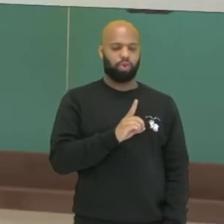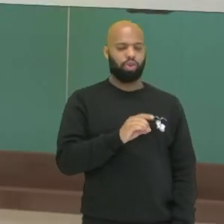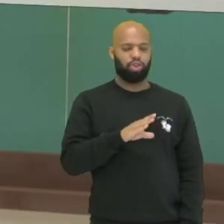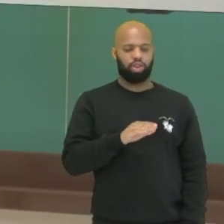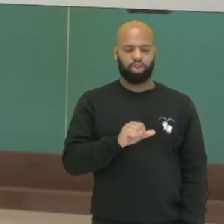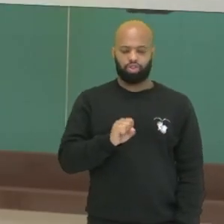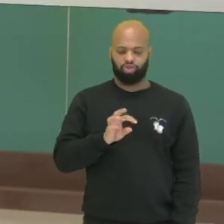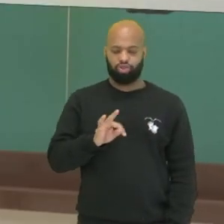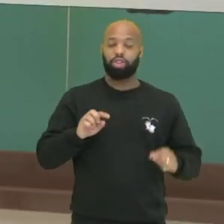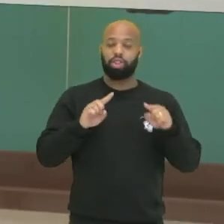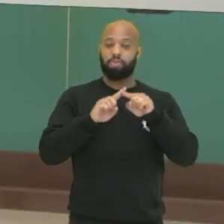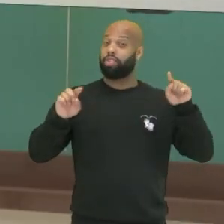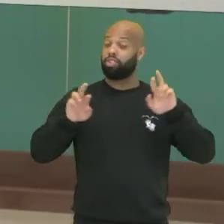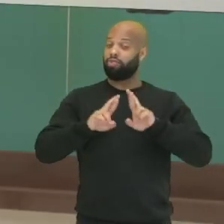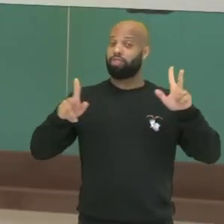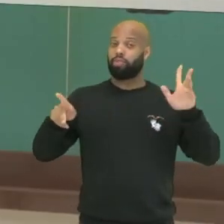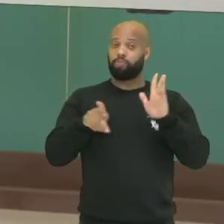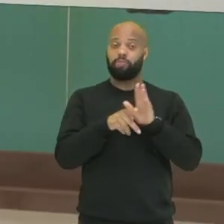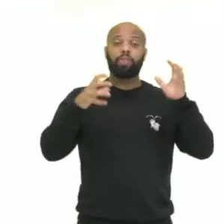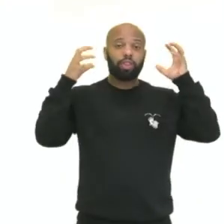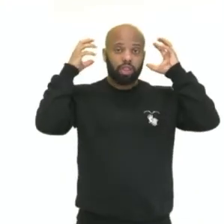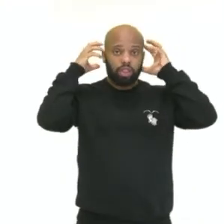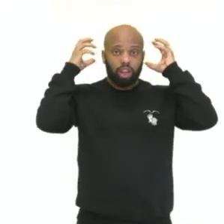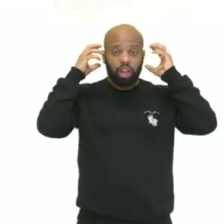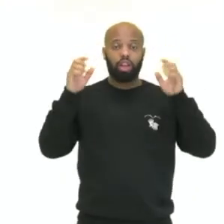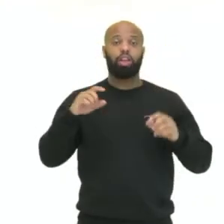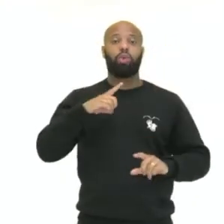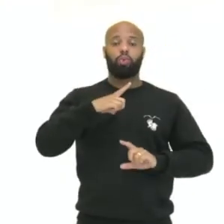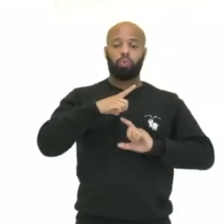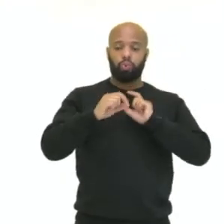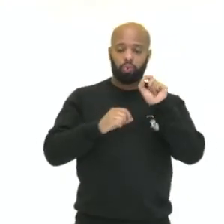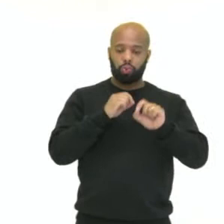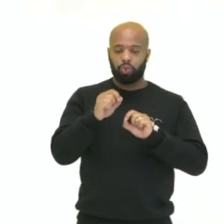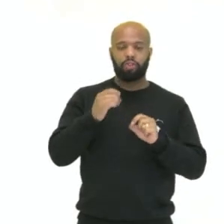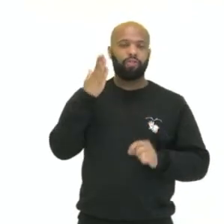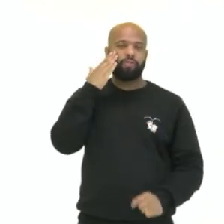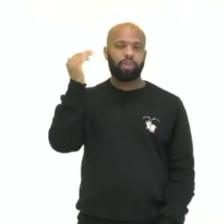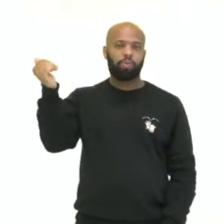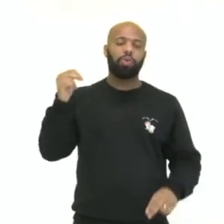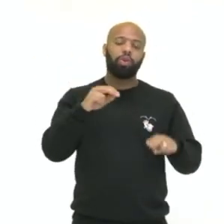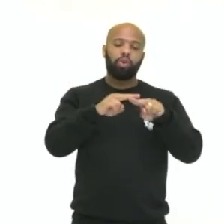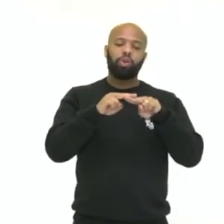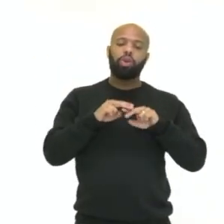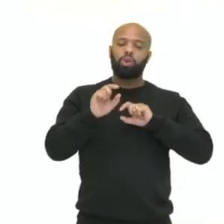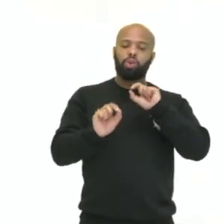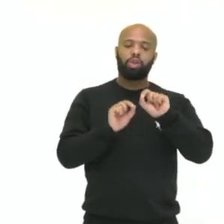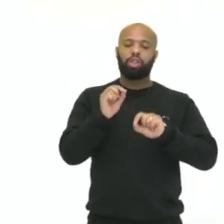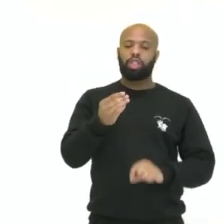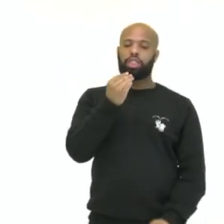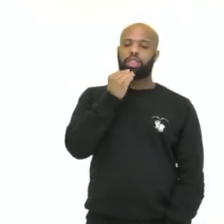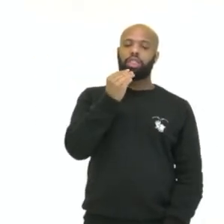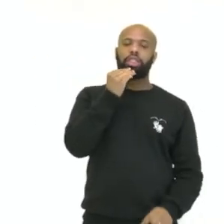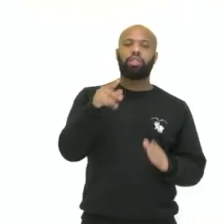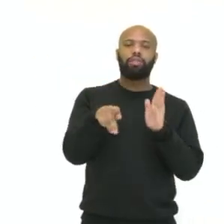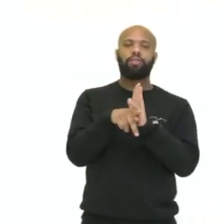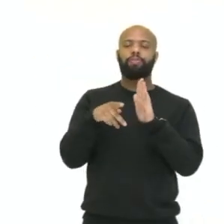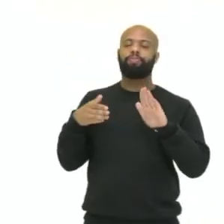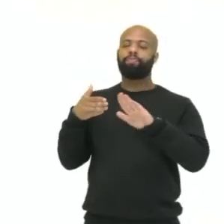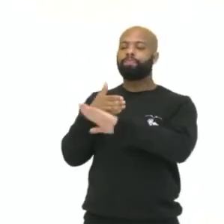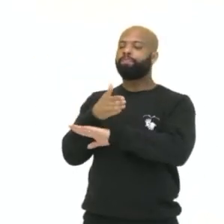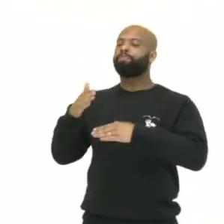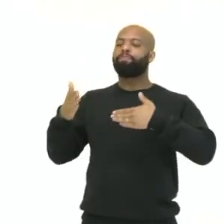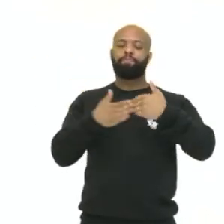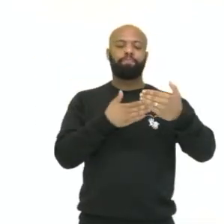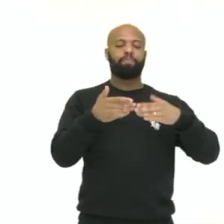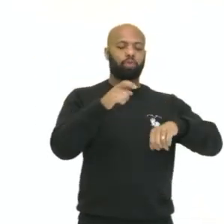Diferentemente dos programas de rádio tradicionais, os podcasts se popularizam devido à possibilidade de acessá-lo a